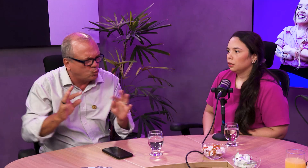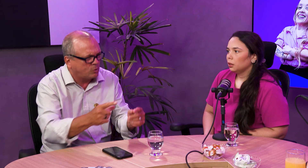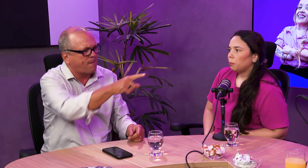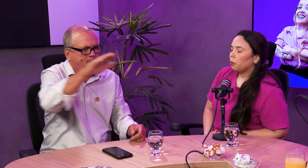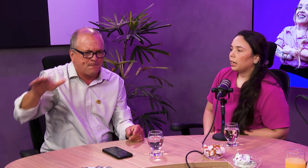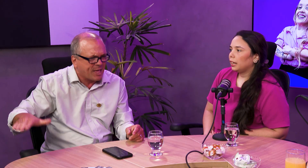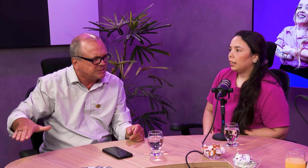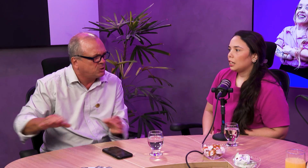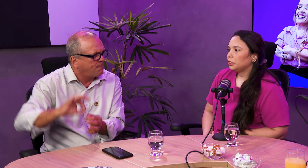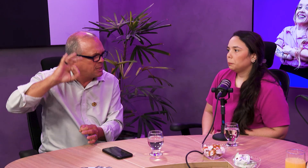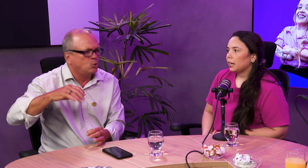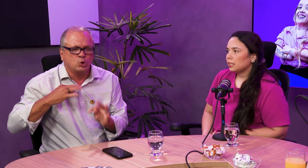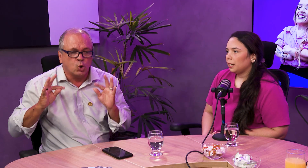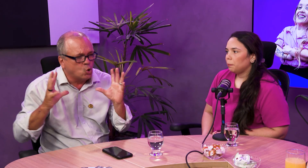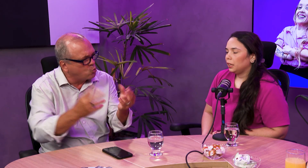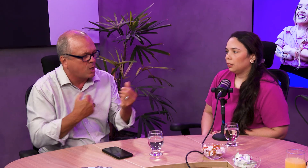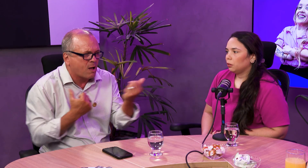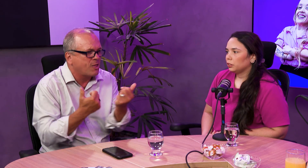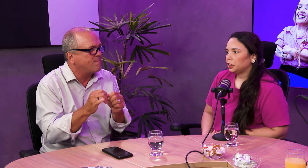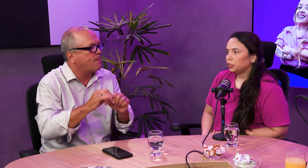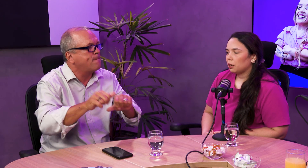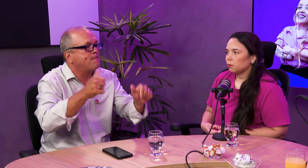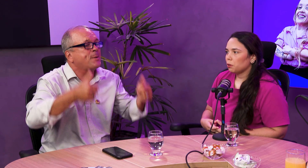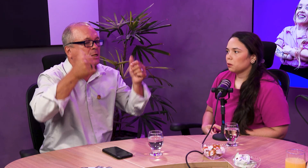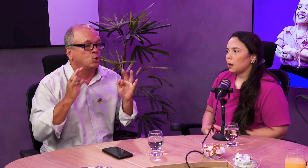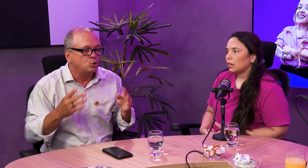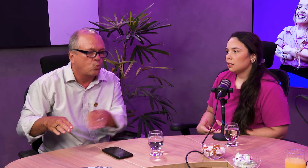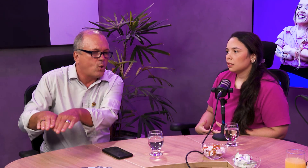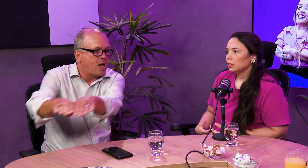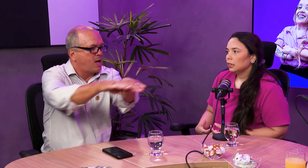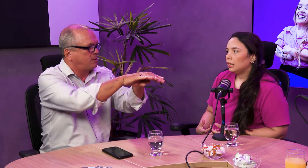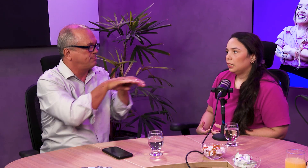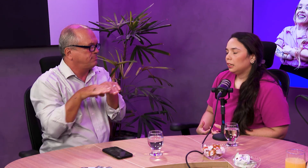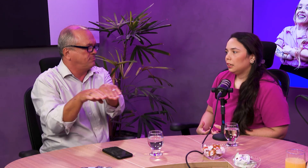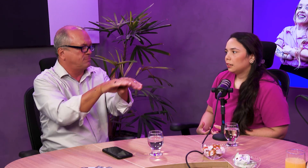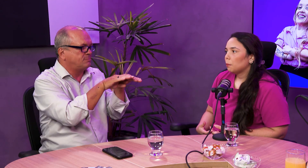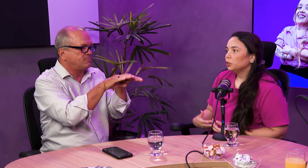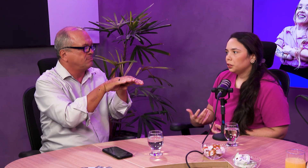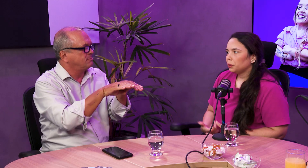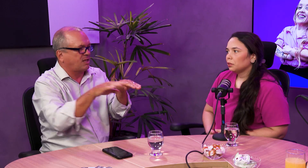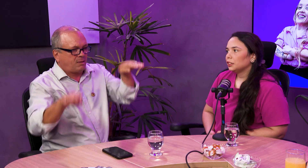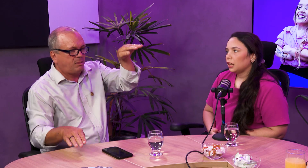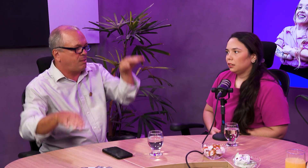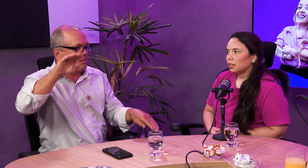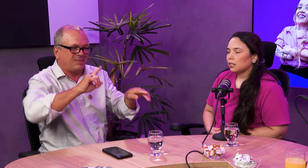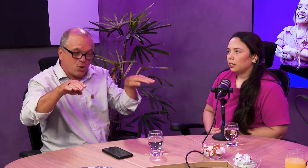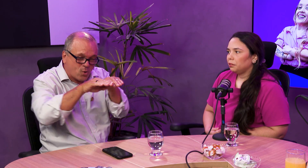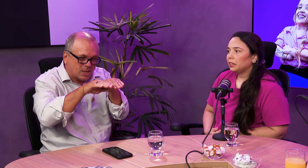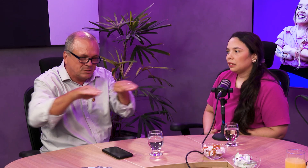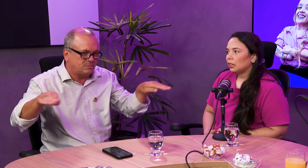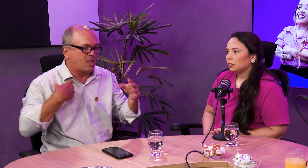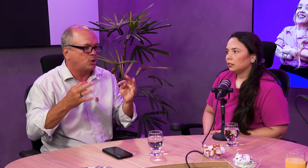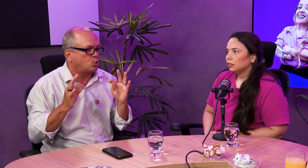hoje. Porque a gente percebe, quando a gente está com os nossos pares, que há muita dificuldade ainda a